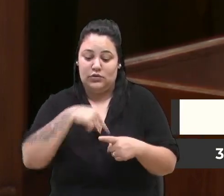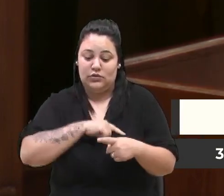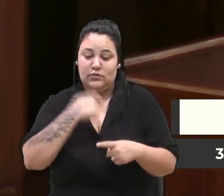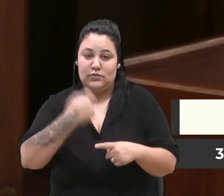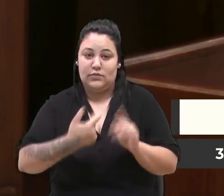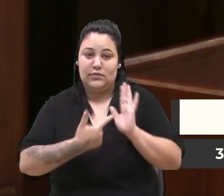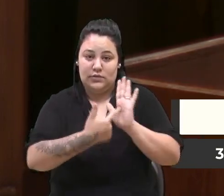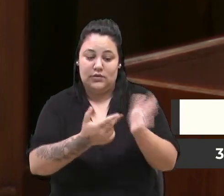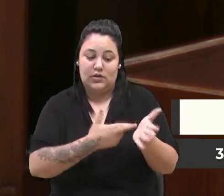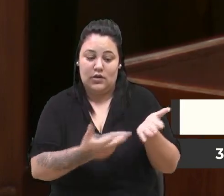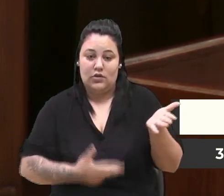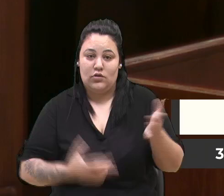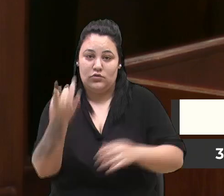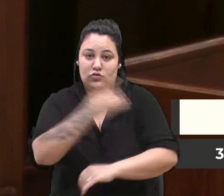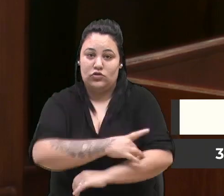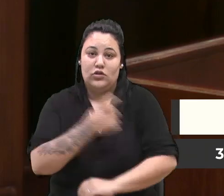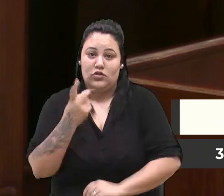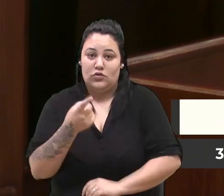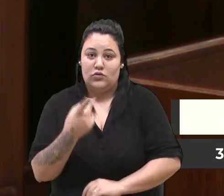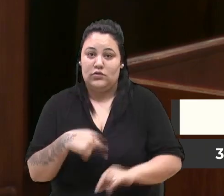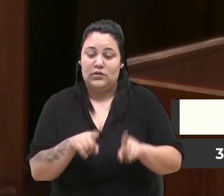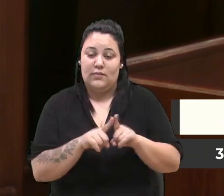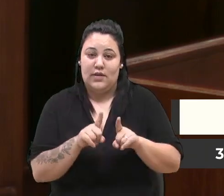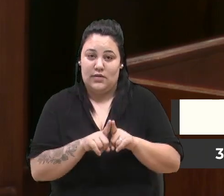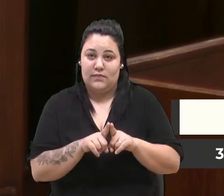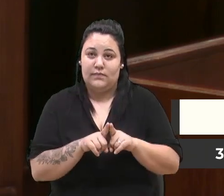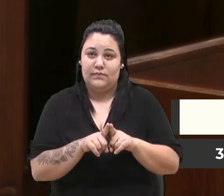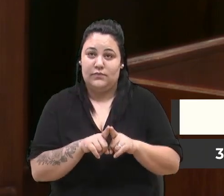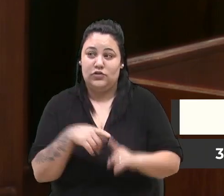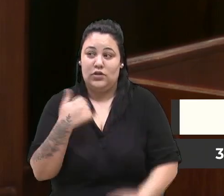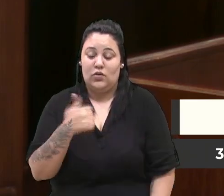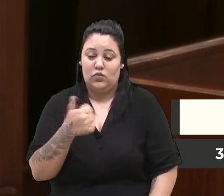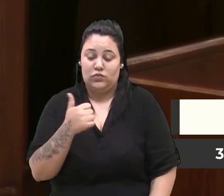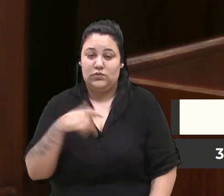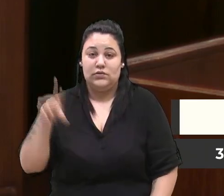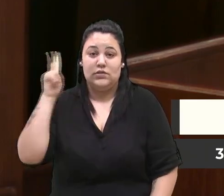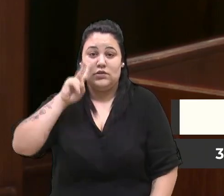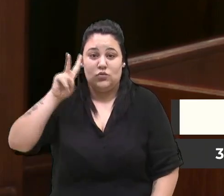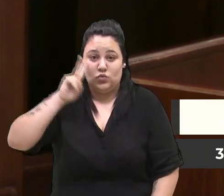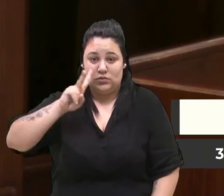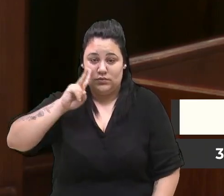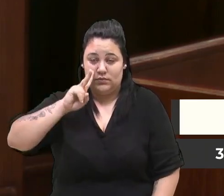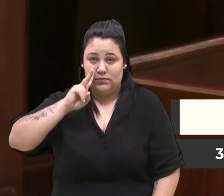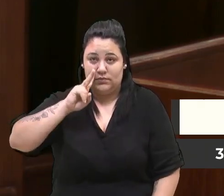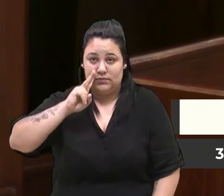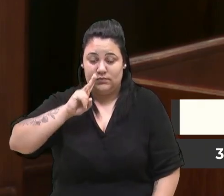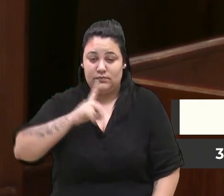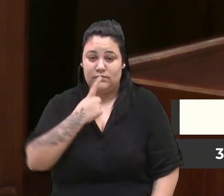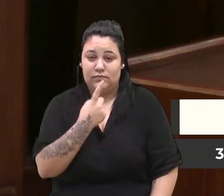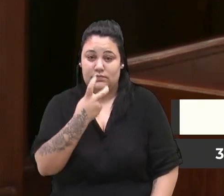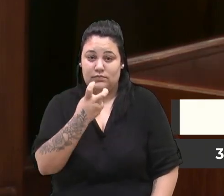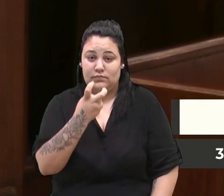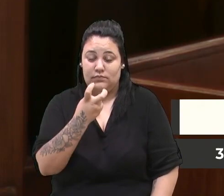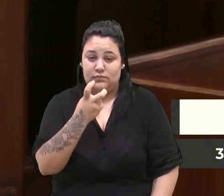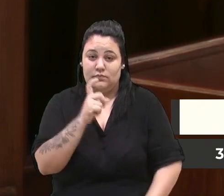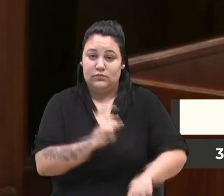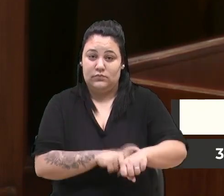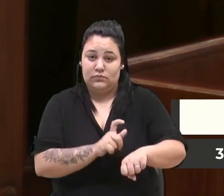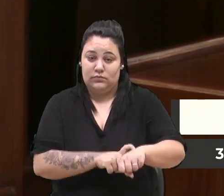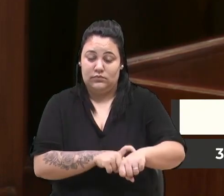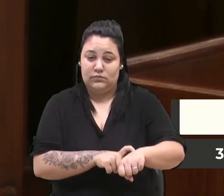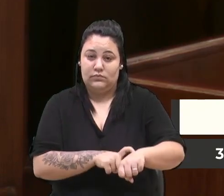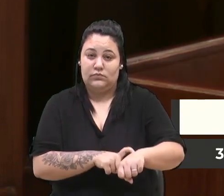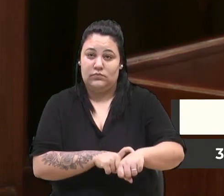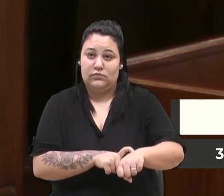dia 12, é no dia 11, na segunda-feira, às 15 horas, na sala